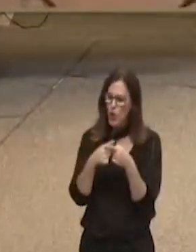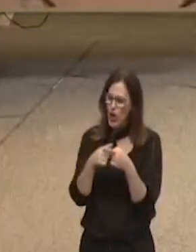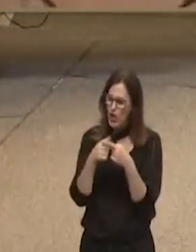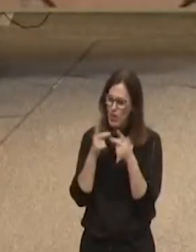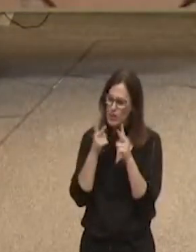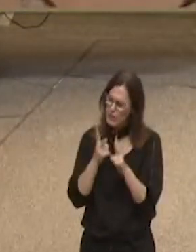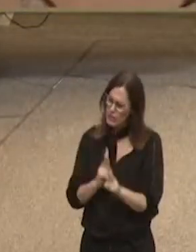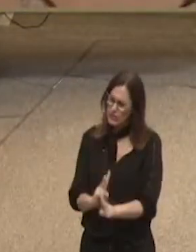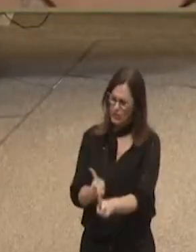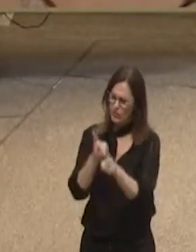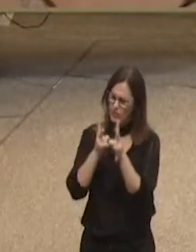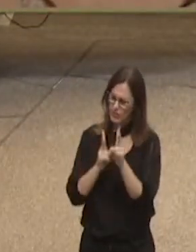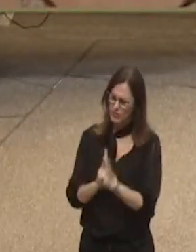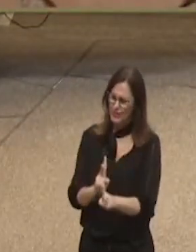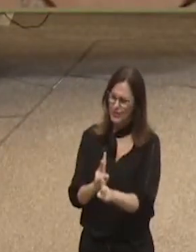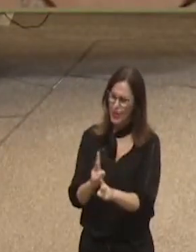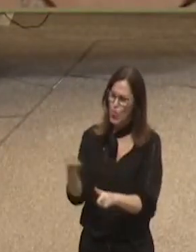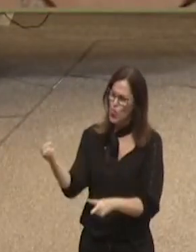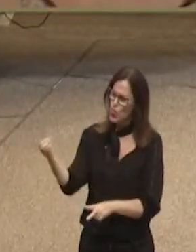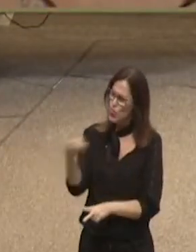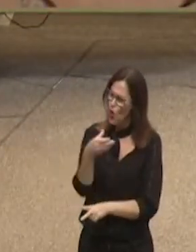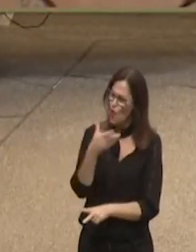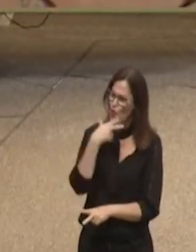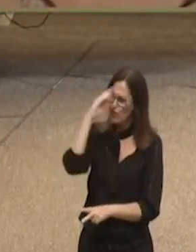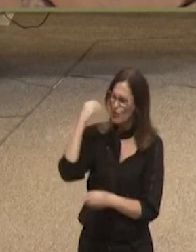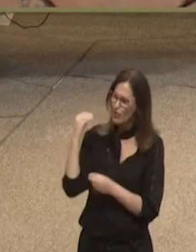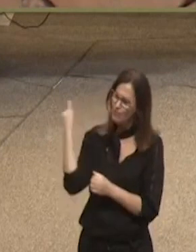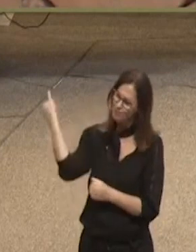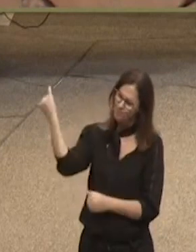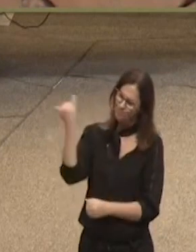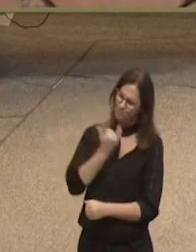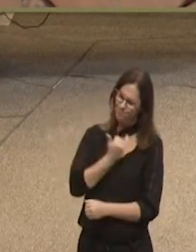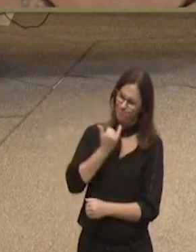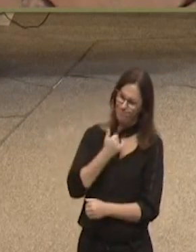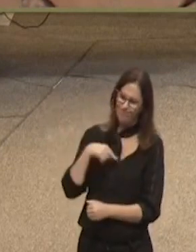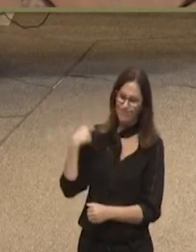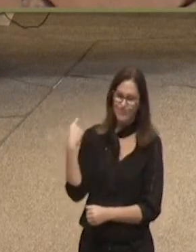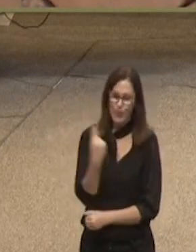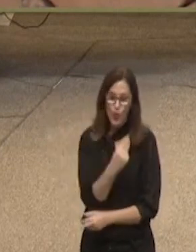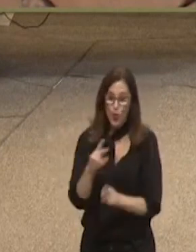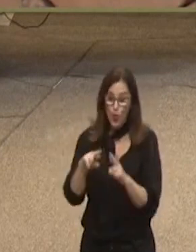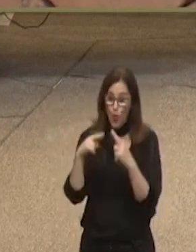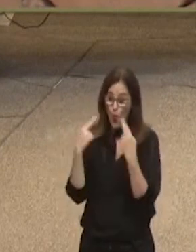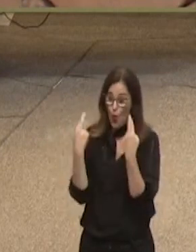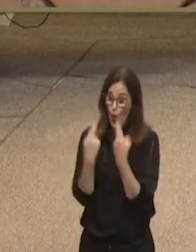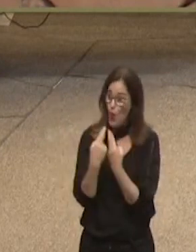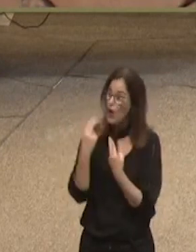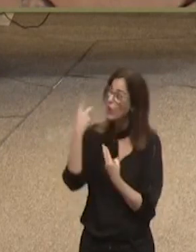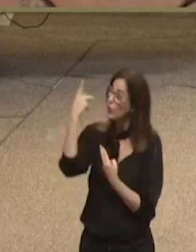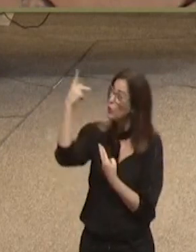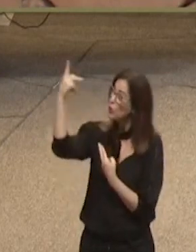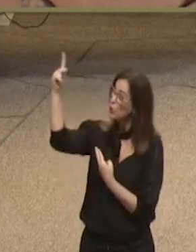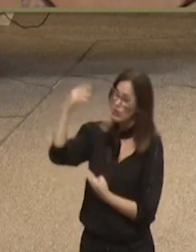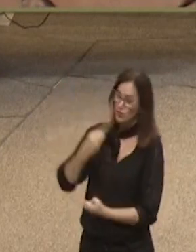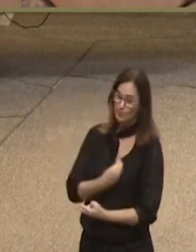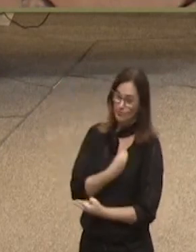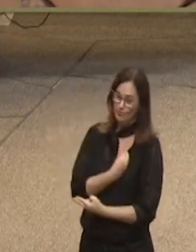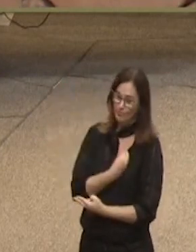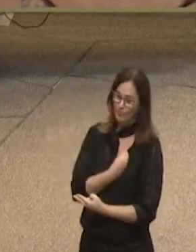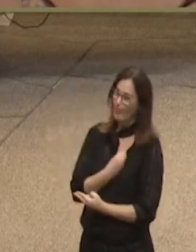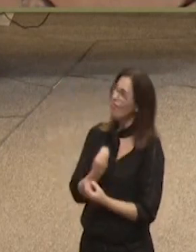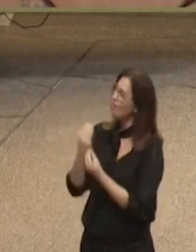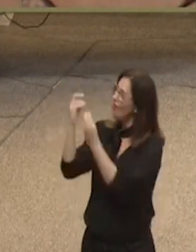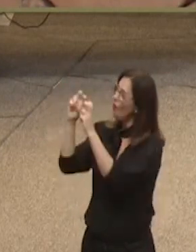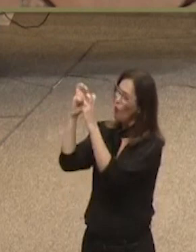sempre algo novo o Senhor tem a nos falar quando nos reunimos em Sua presença para lhe prestar